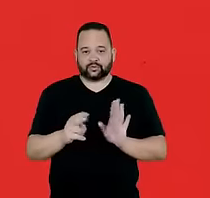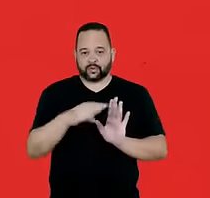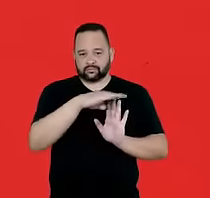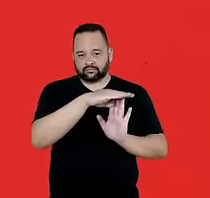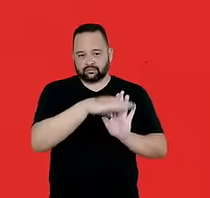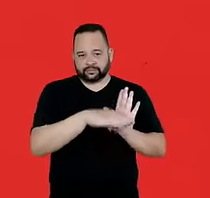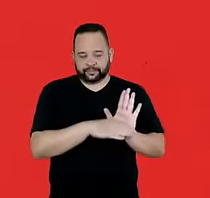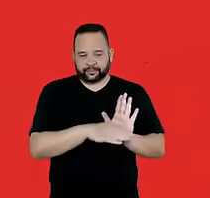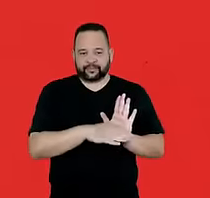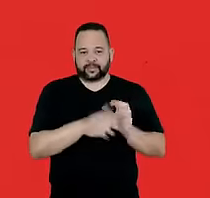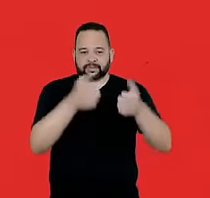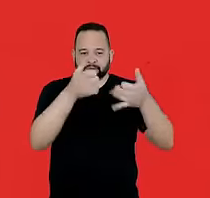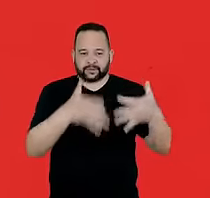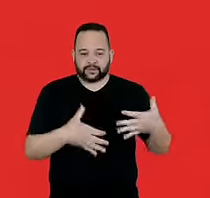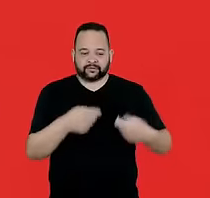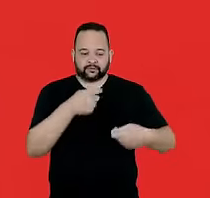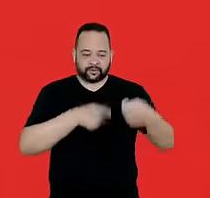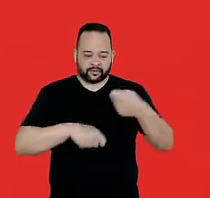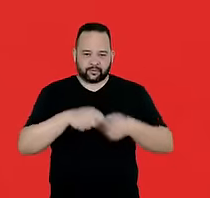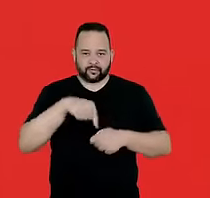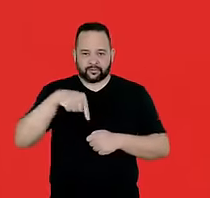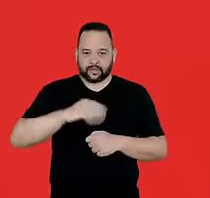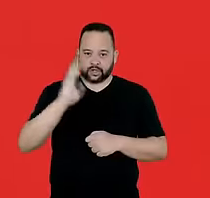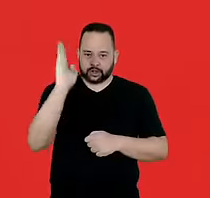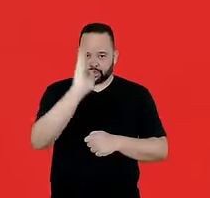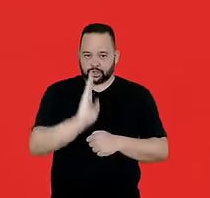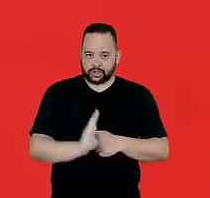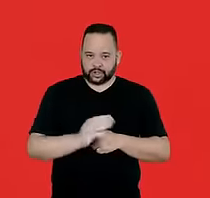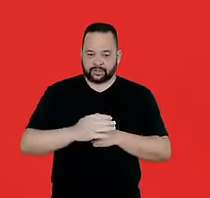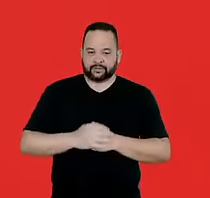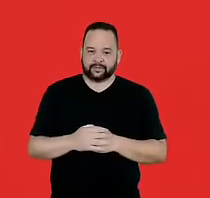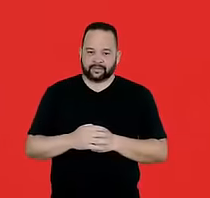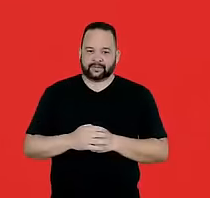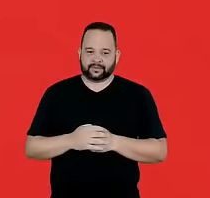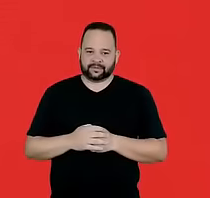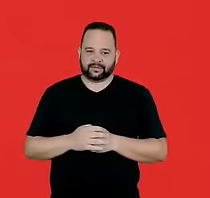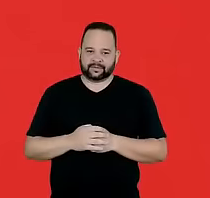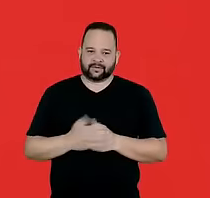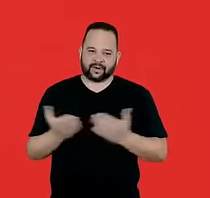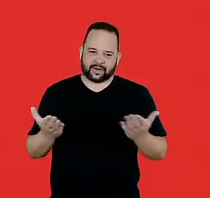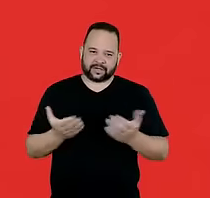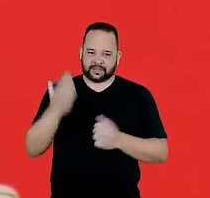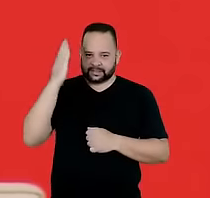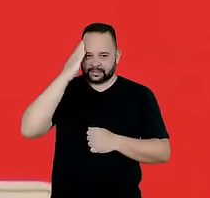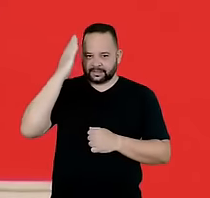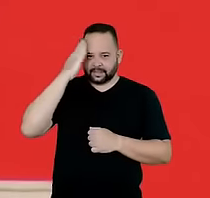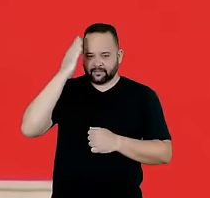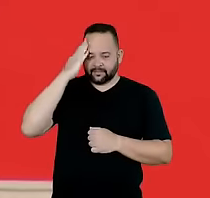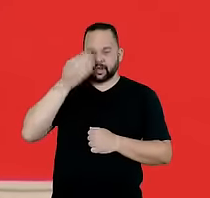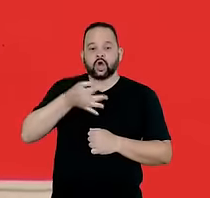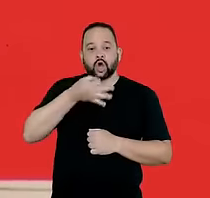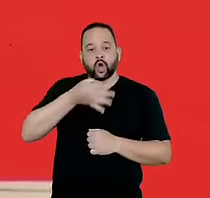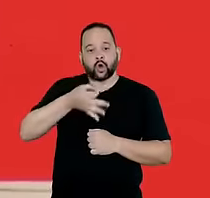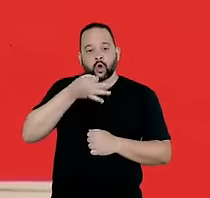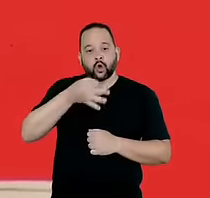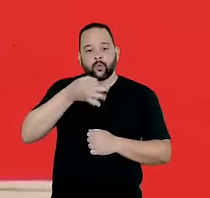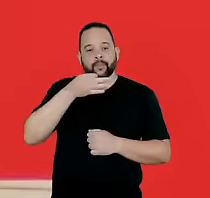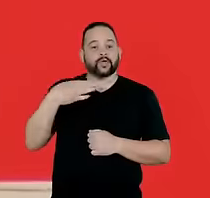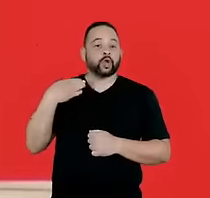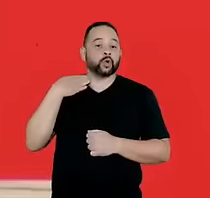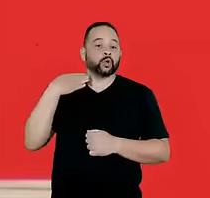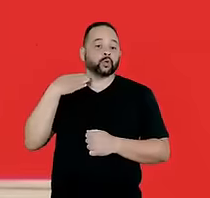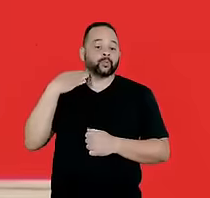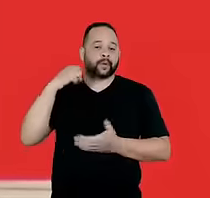no Brasil Nada melhor do que ouvir a visão do Banco Central através do seu presidente